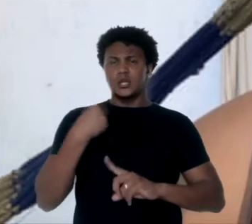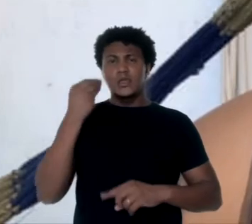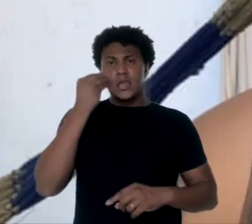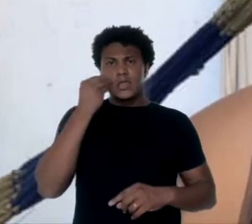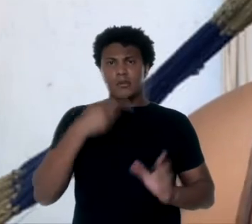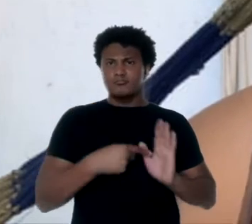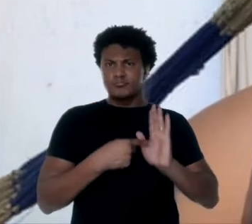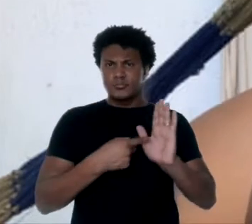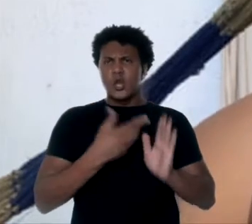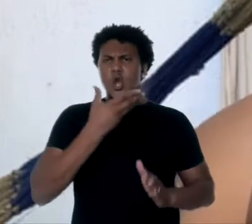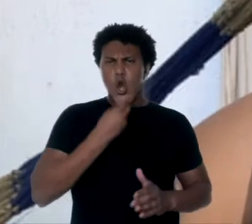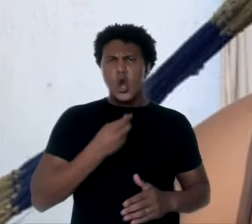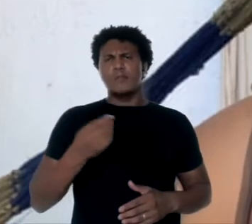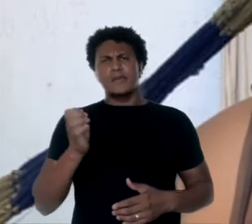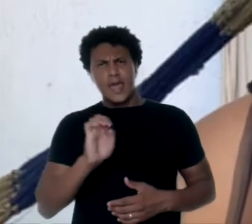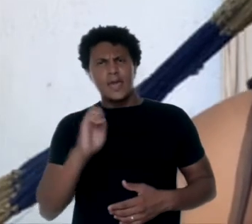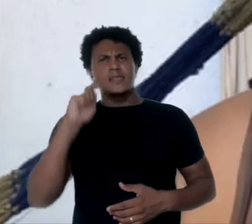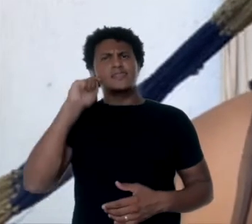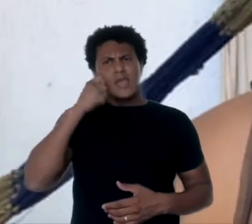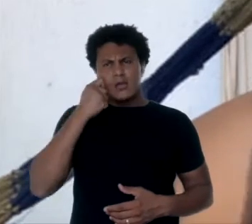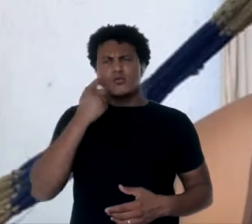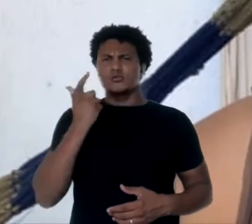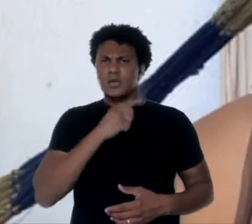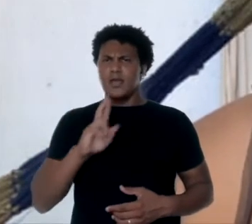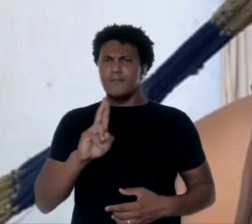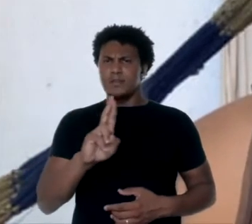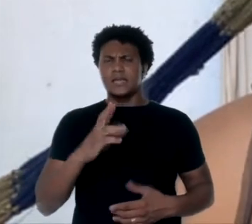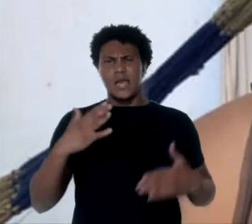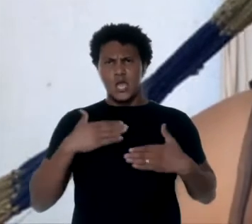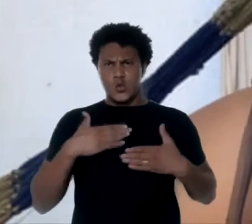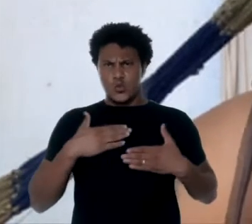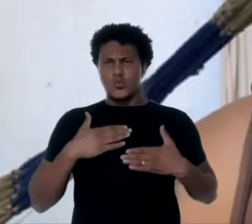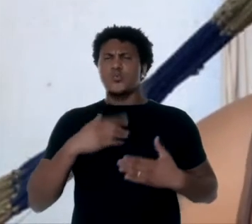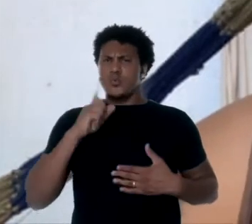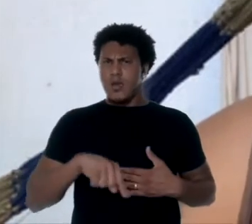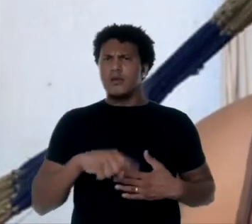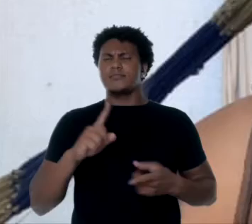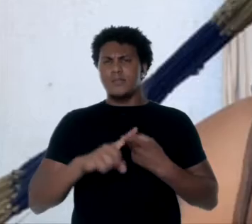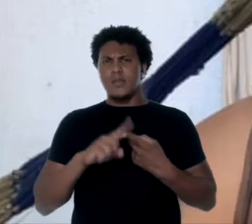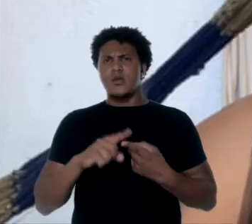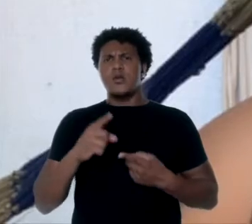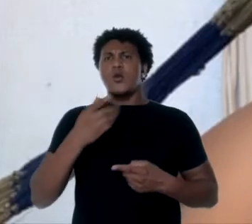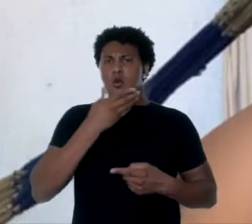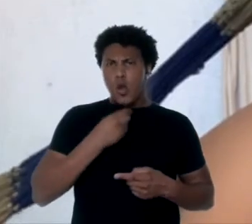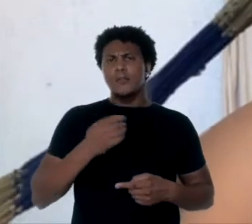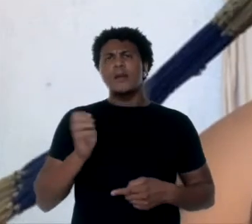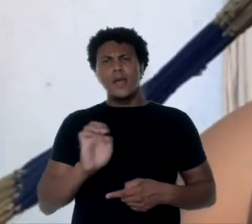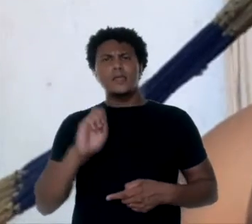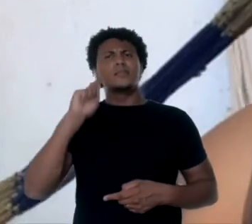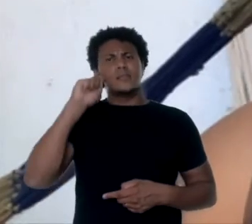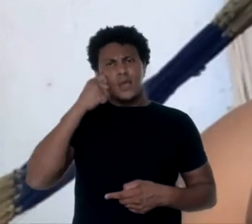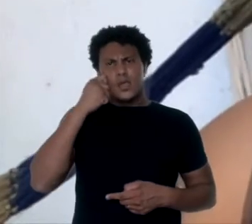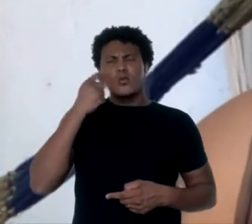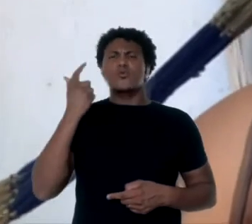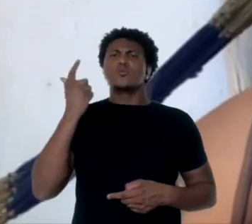que eu consiga fazer com que homens gays e negros se sintam representados, que homens gays e negros consigam